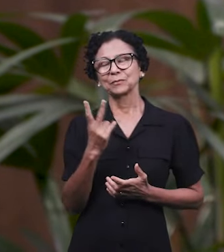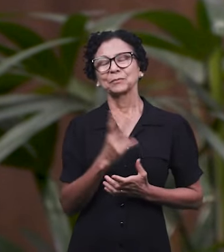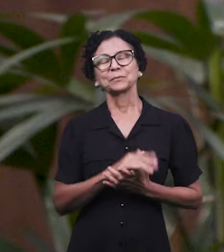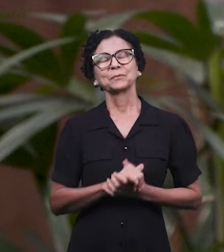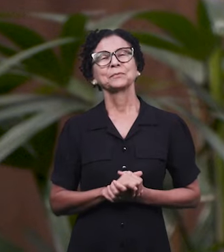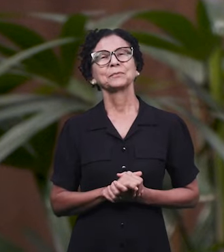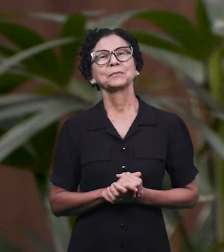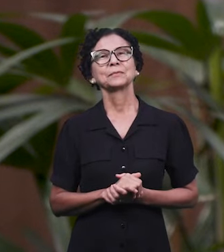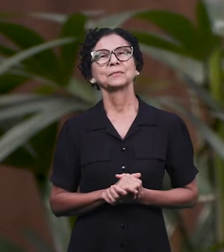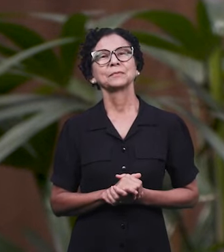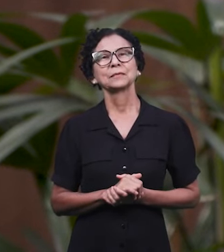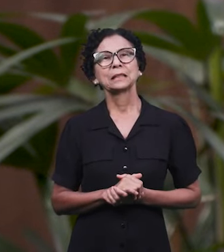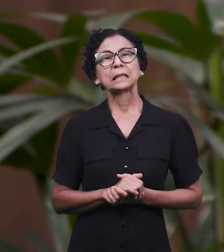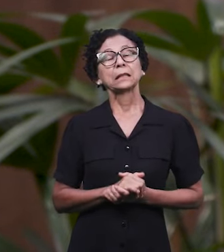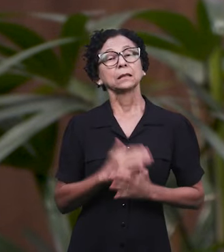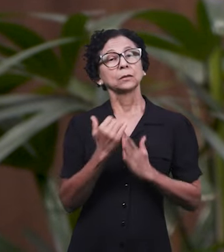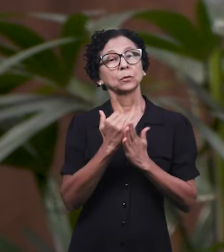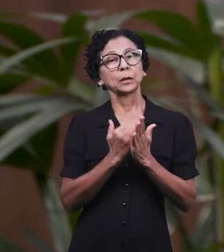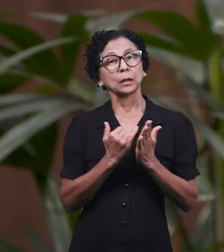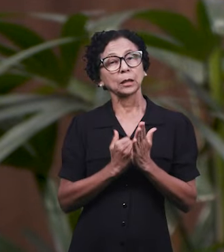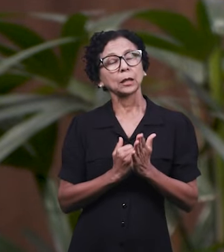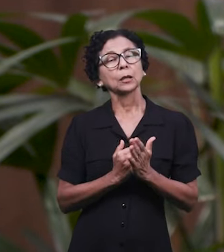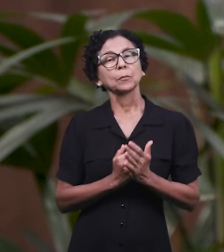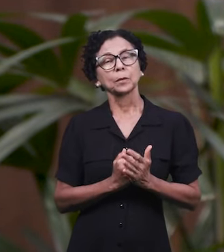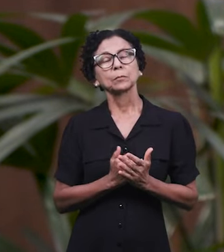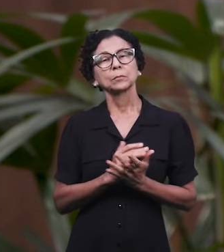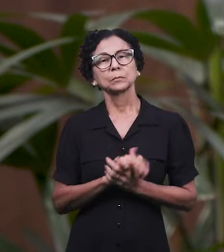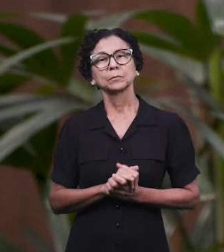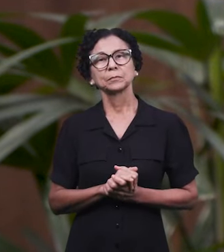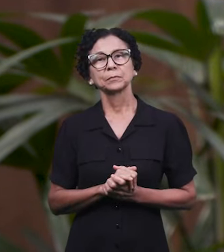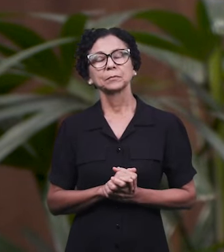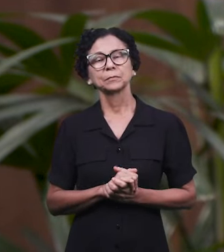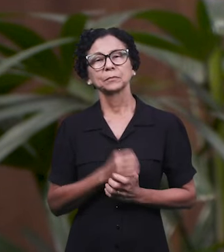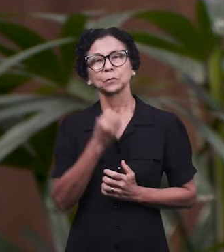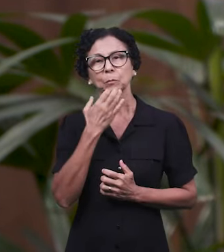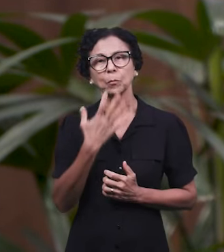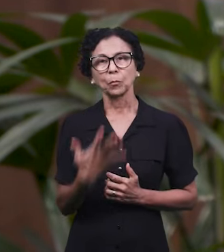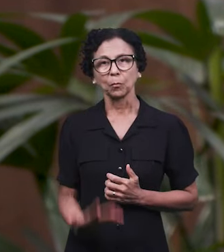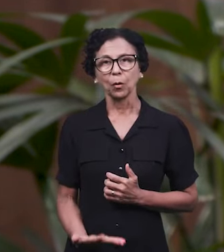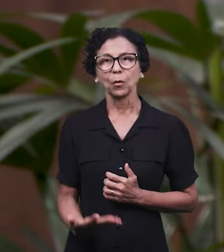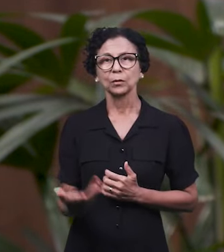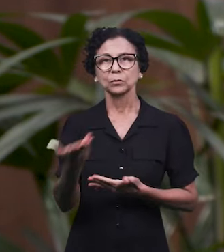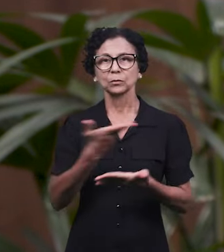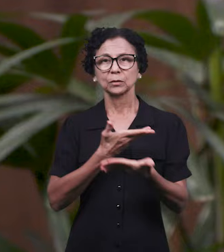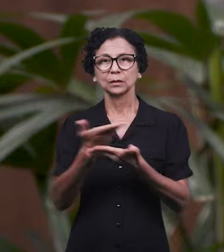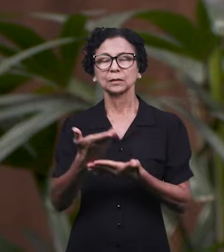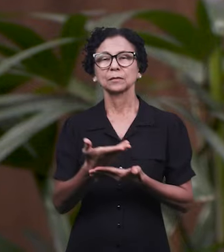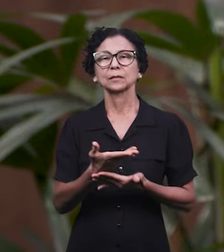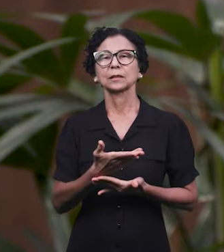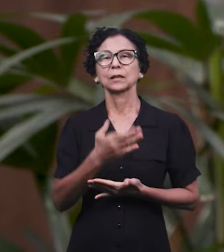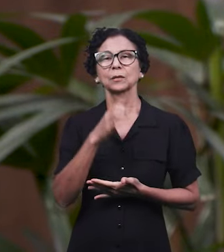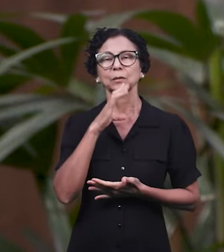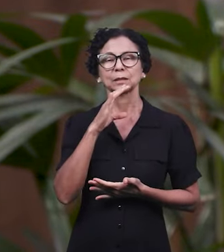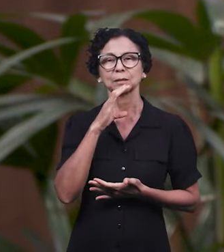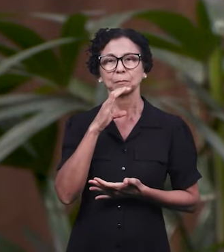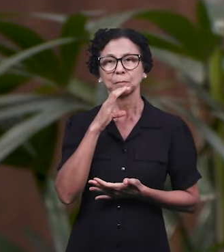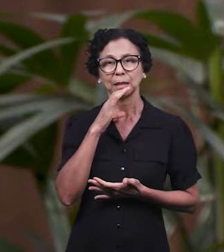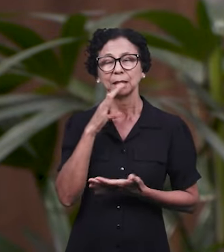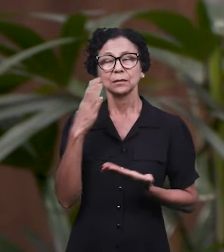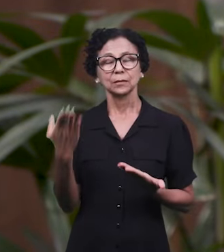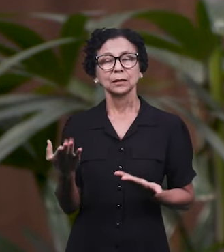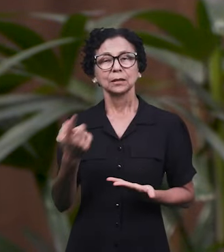Rodrigo esse programa ele é muito enriquecedor nós a gente vem aqui compartilhar eh conhecimento mas também a gente sai daqui com muito